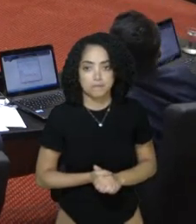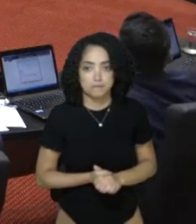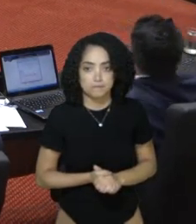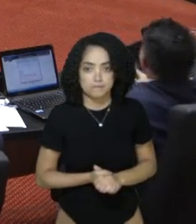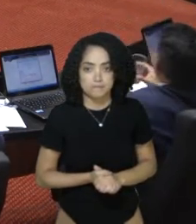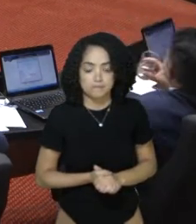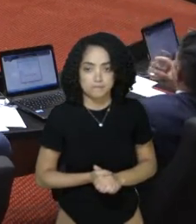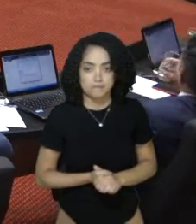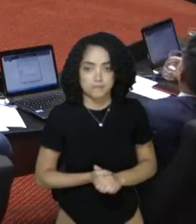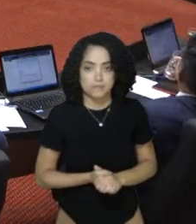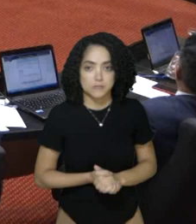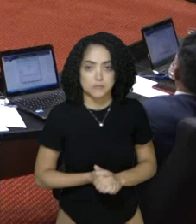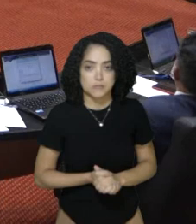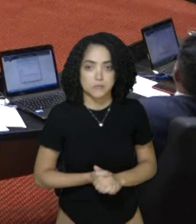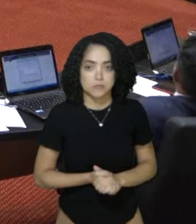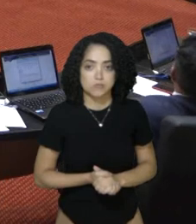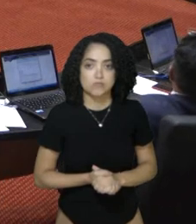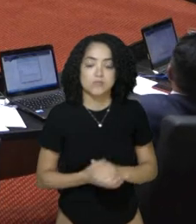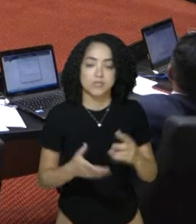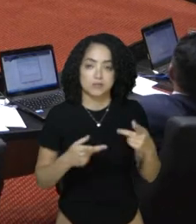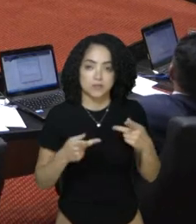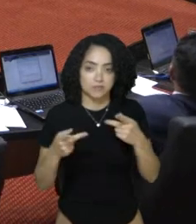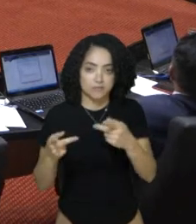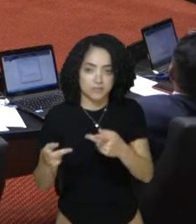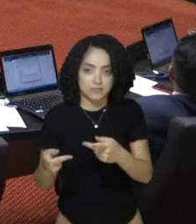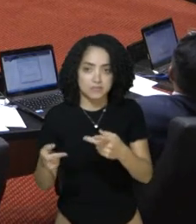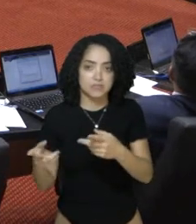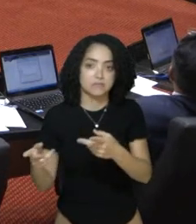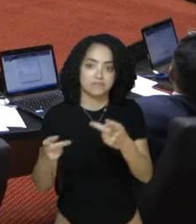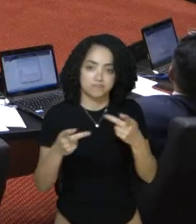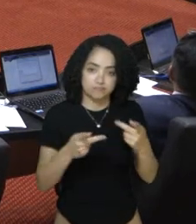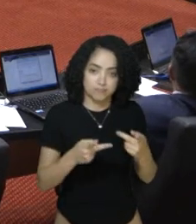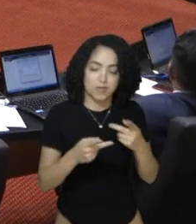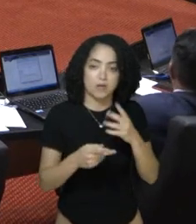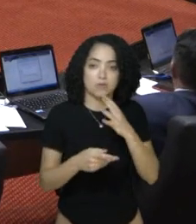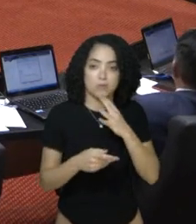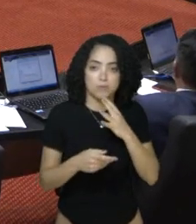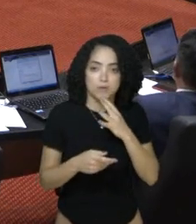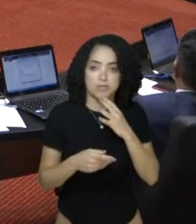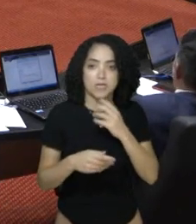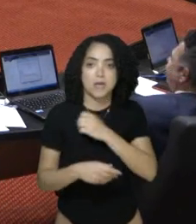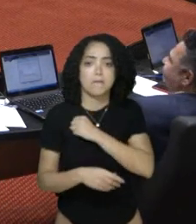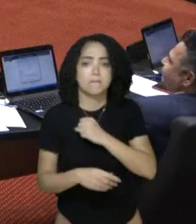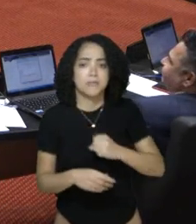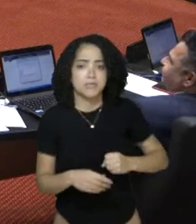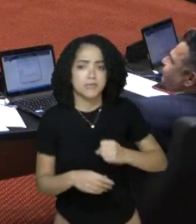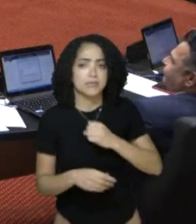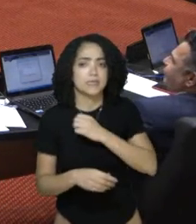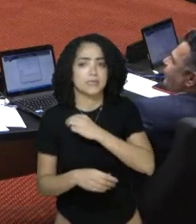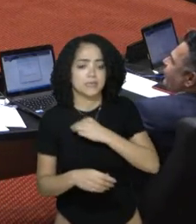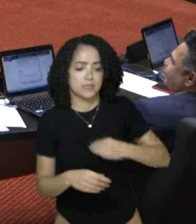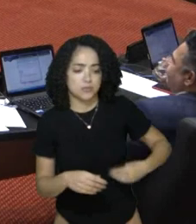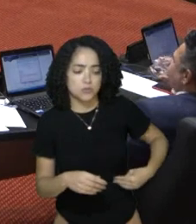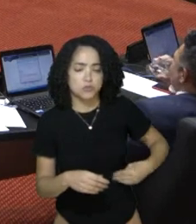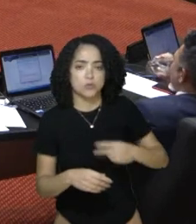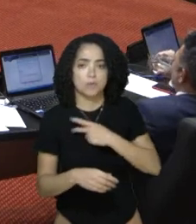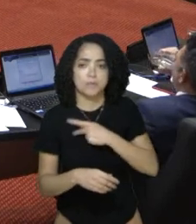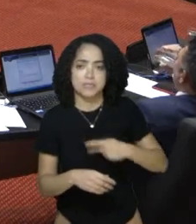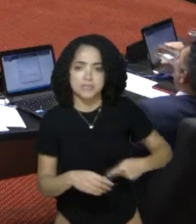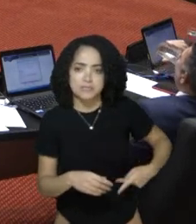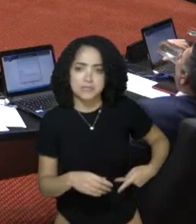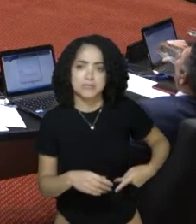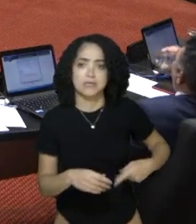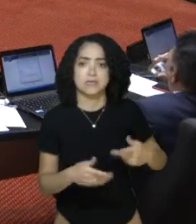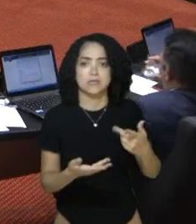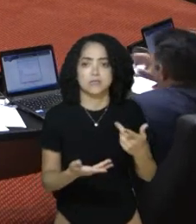Não, não, nós tivemos visitas, o Berlanda sabe que ele acompanhou também, de ministros, todos eles, de presidentes dos países